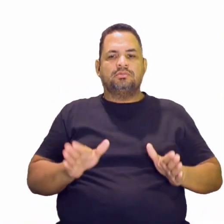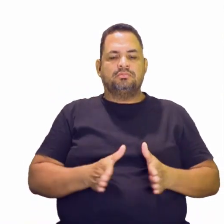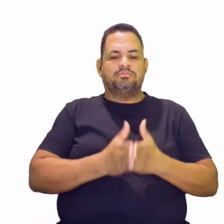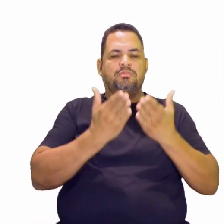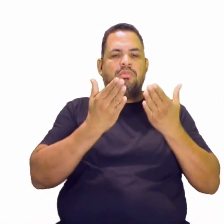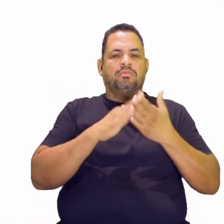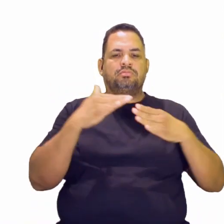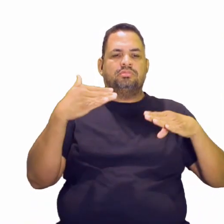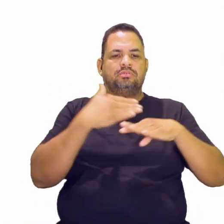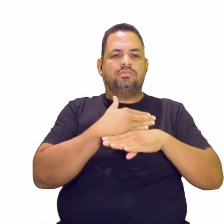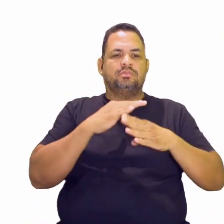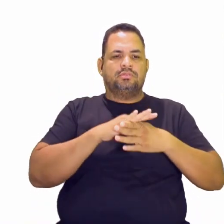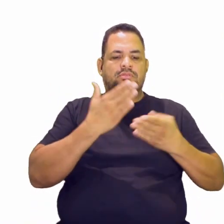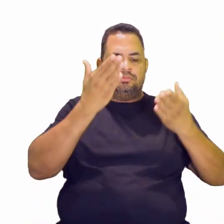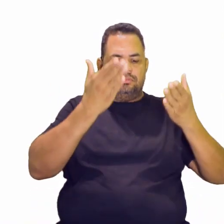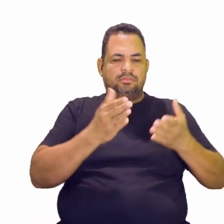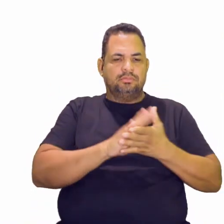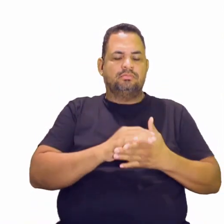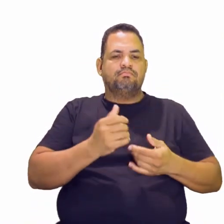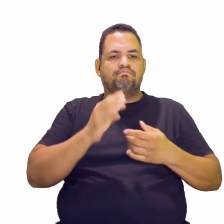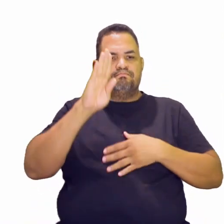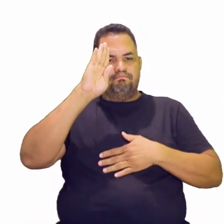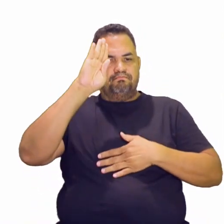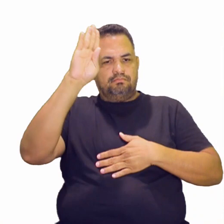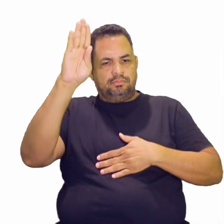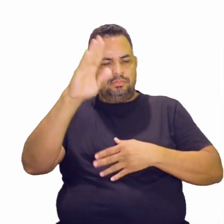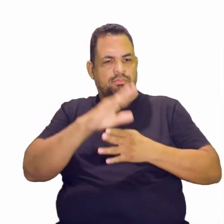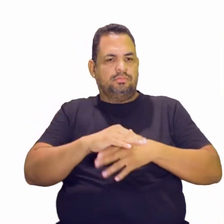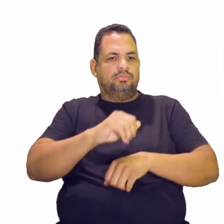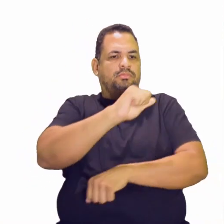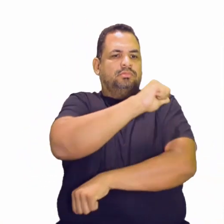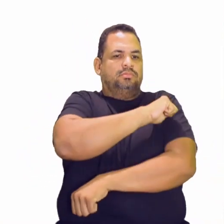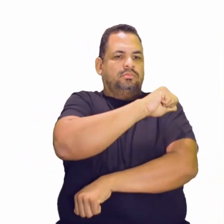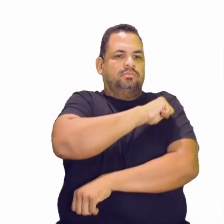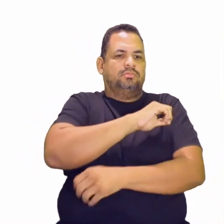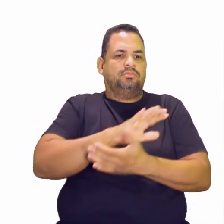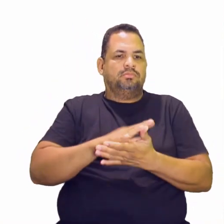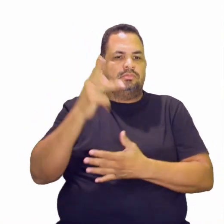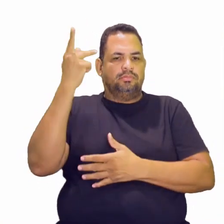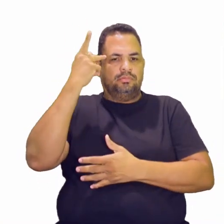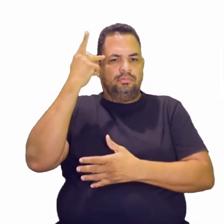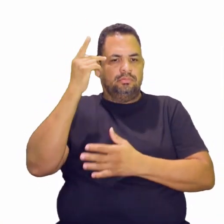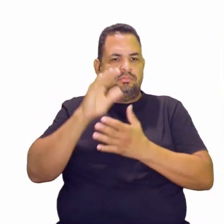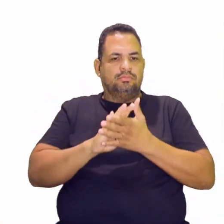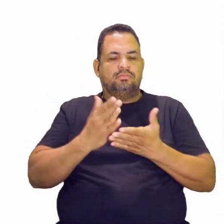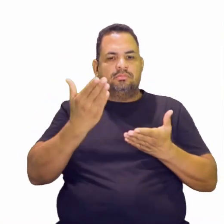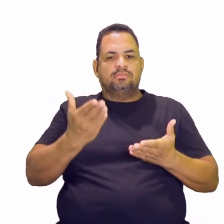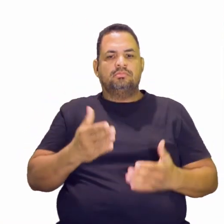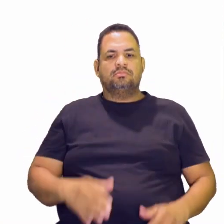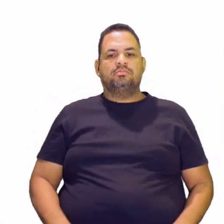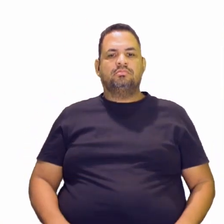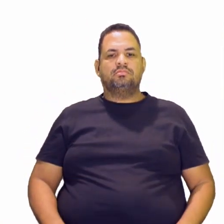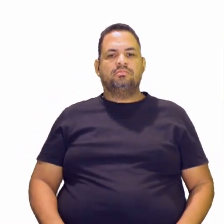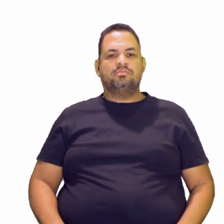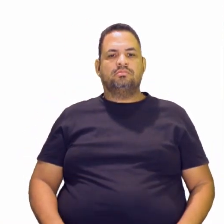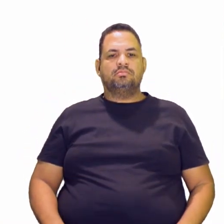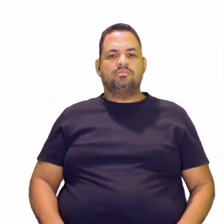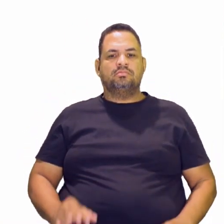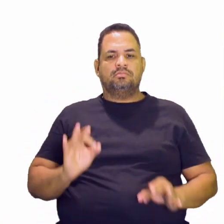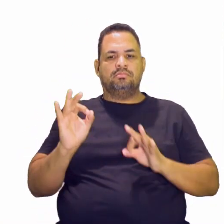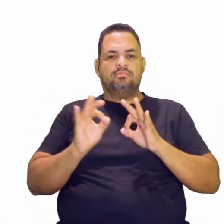centros urbanos, somente no Rio de Janeiro, São Paulo. Em cidades como Rio de Janeiro, São Paulo,